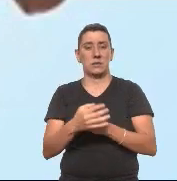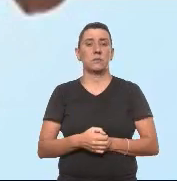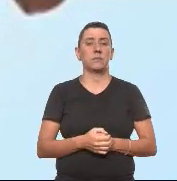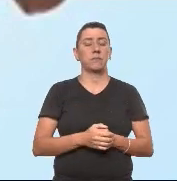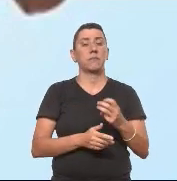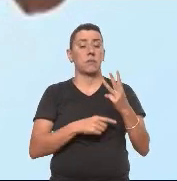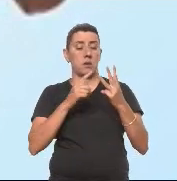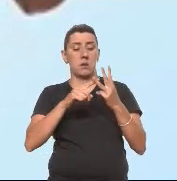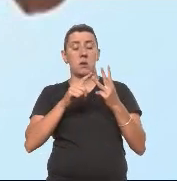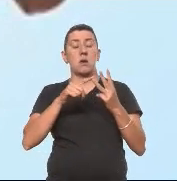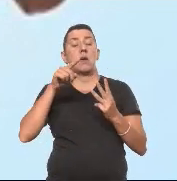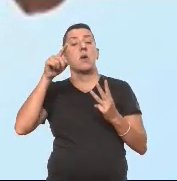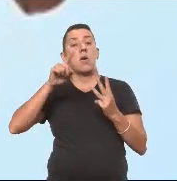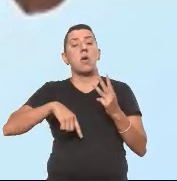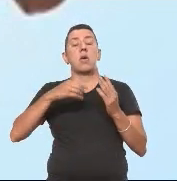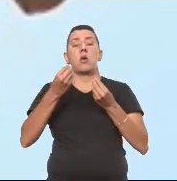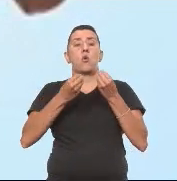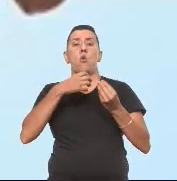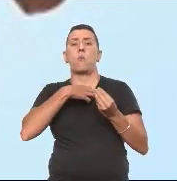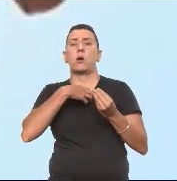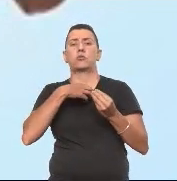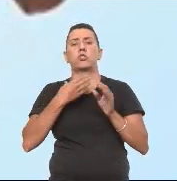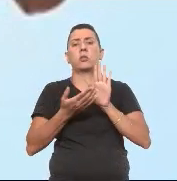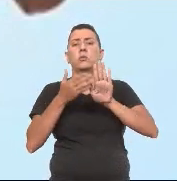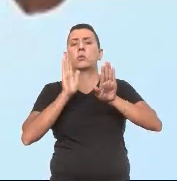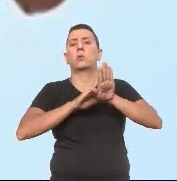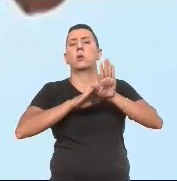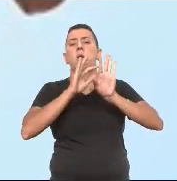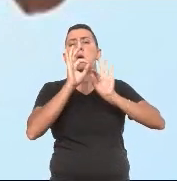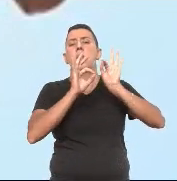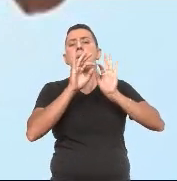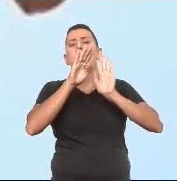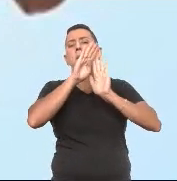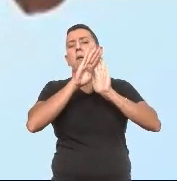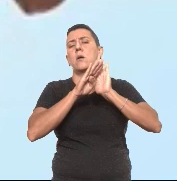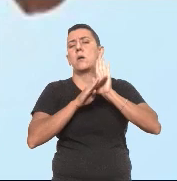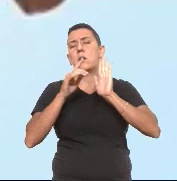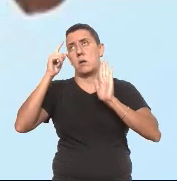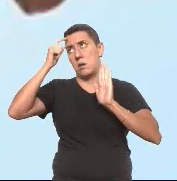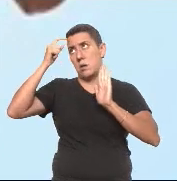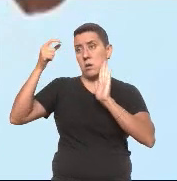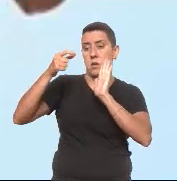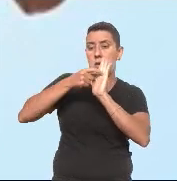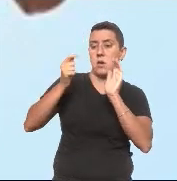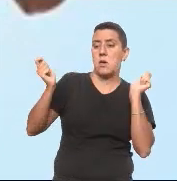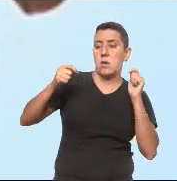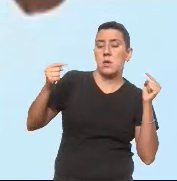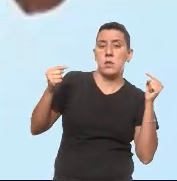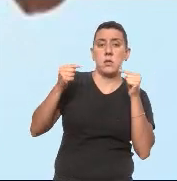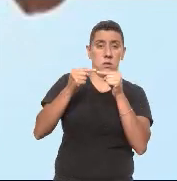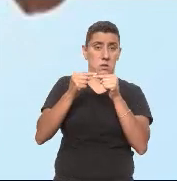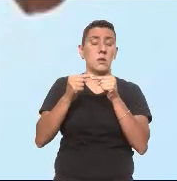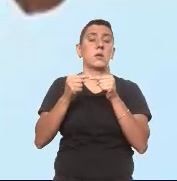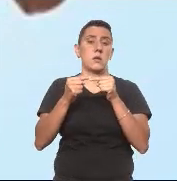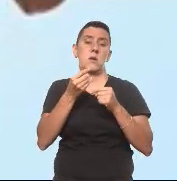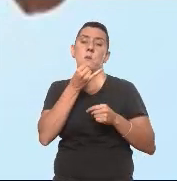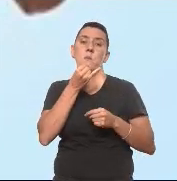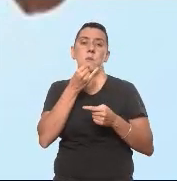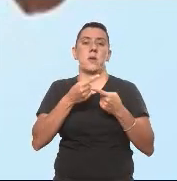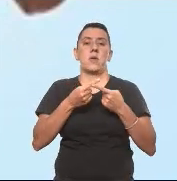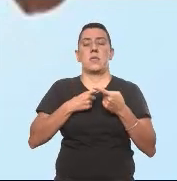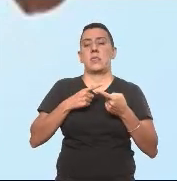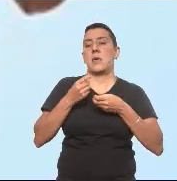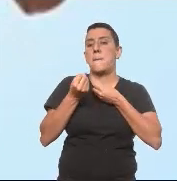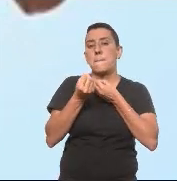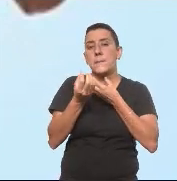computing quer ter sistema de computação com inteligência artificial cada vez mais eu vou ter volumes maiores de informação para